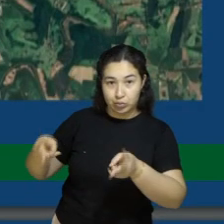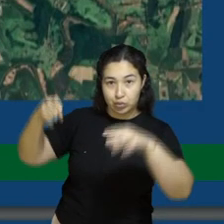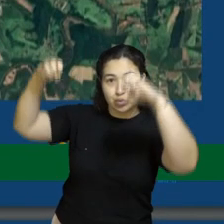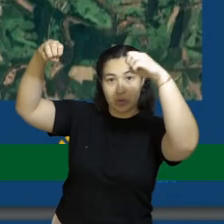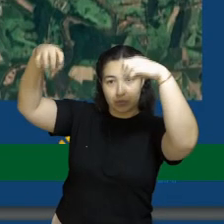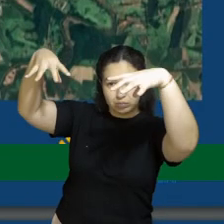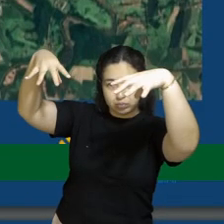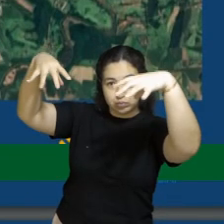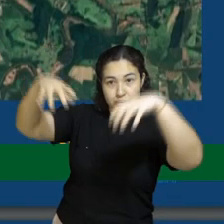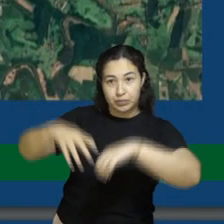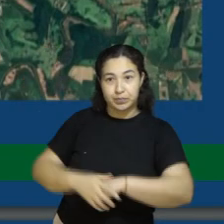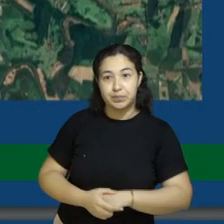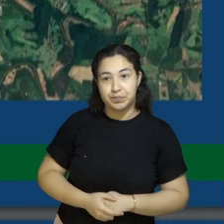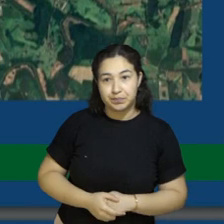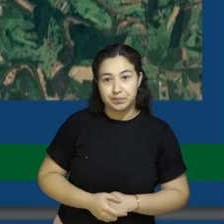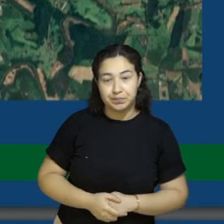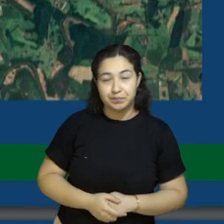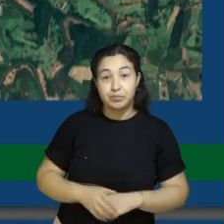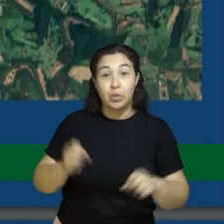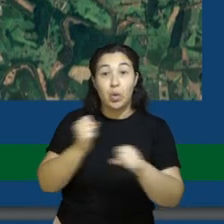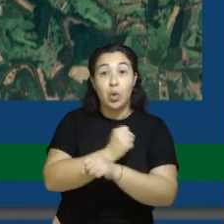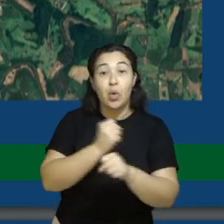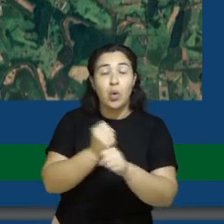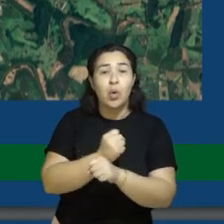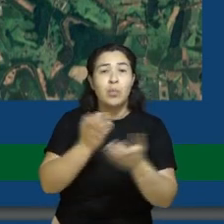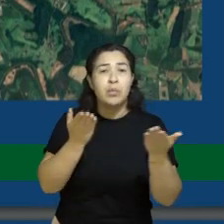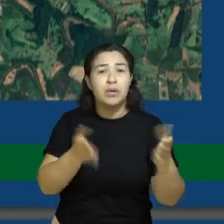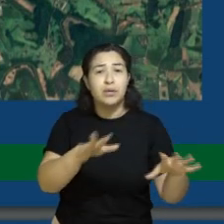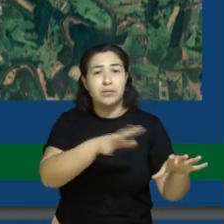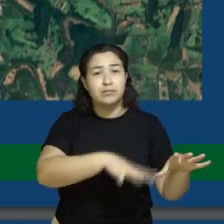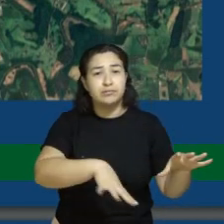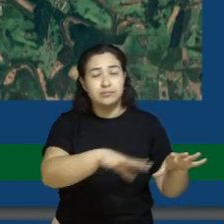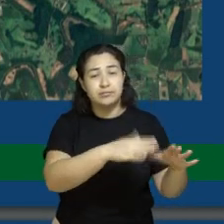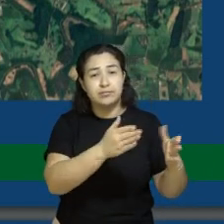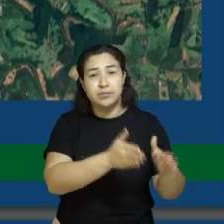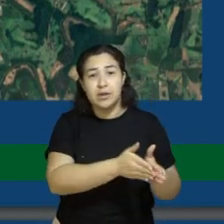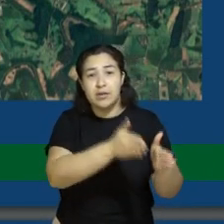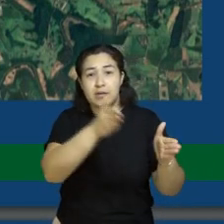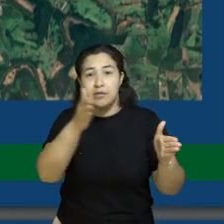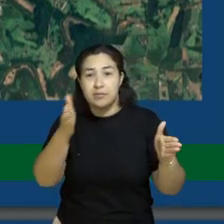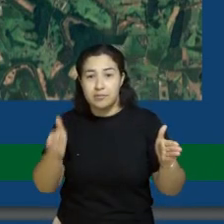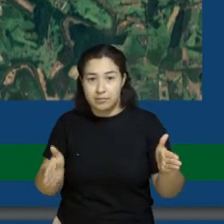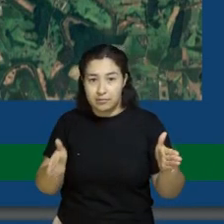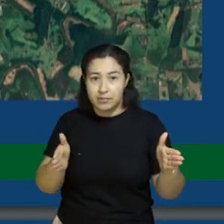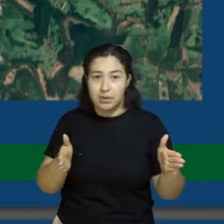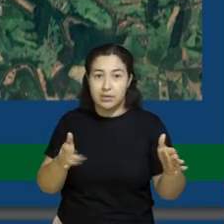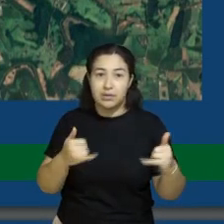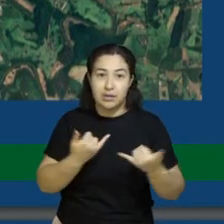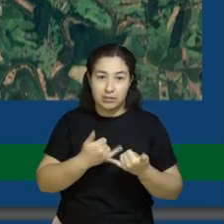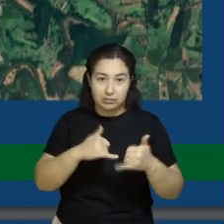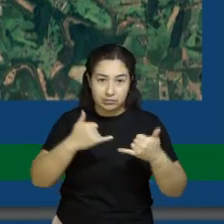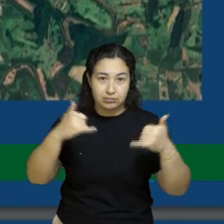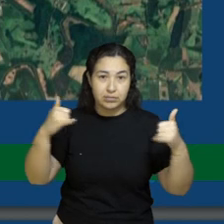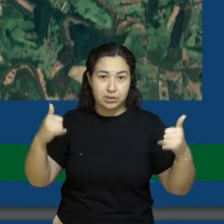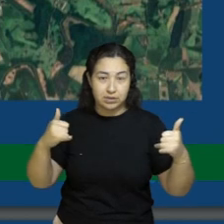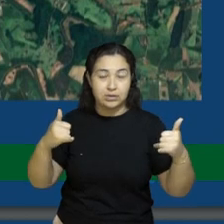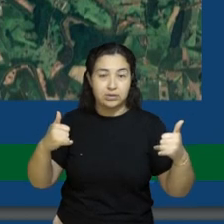Aqui é obras que a gente está fazendo também na região de São Miguel do Oeste. Então, aumento da capacidade de fornecimento de energia elétrica, né? Uma obra